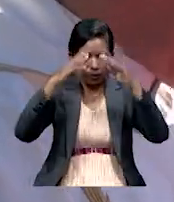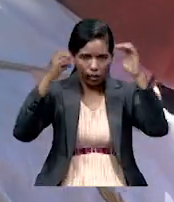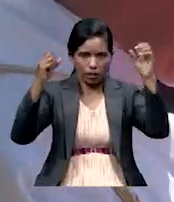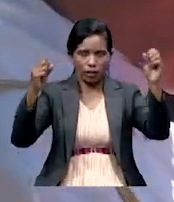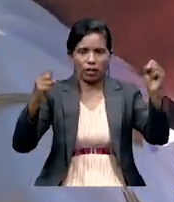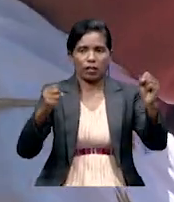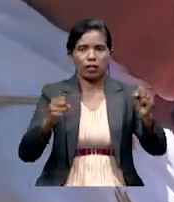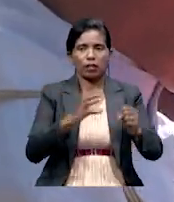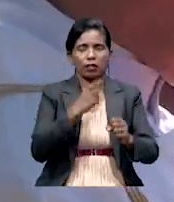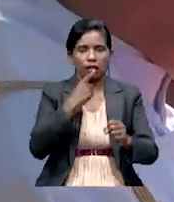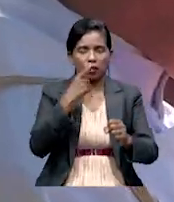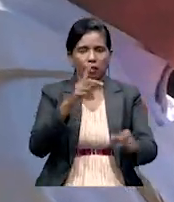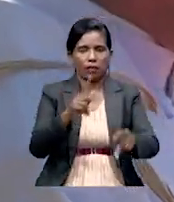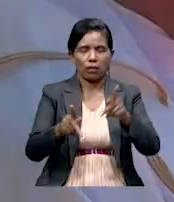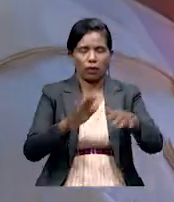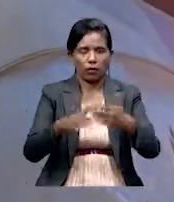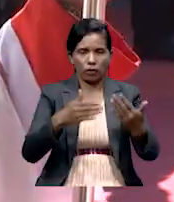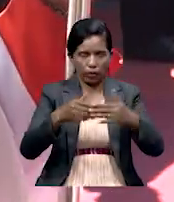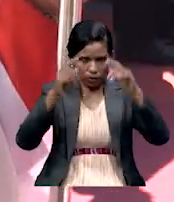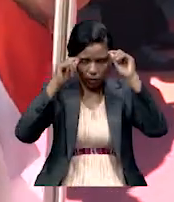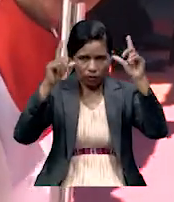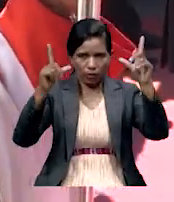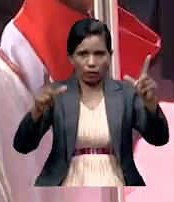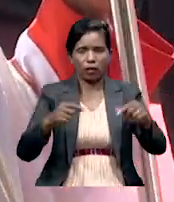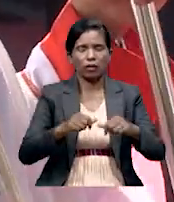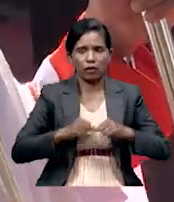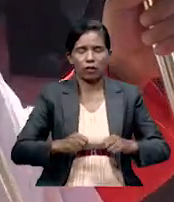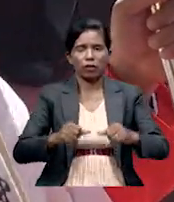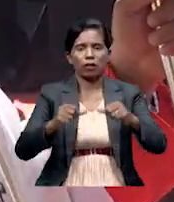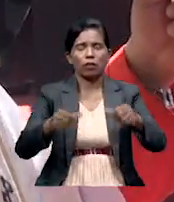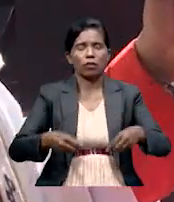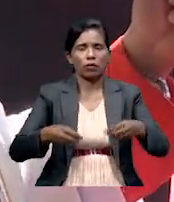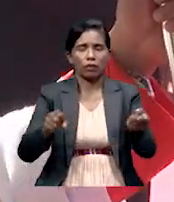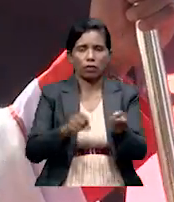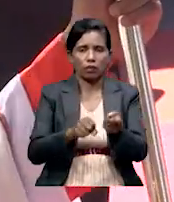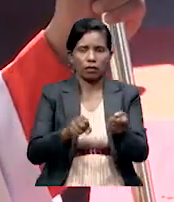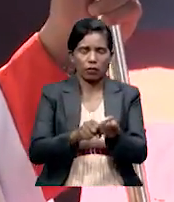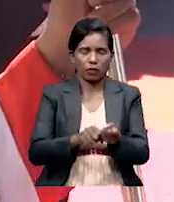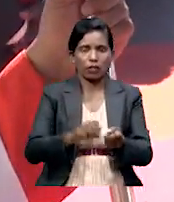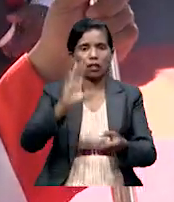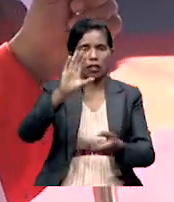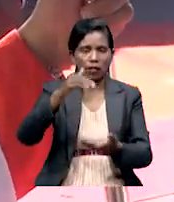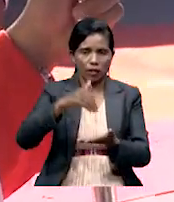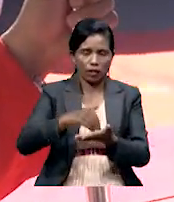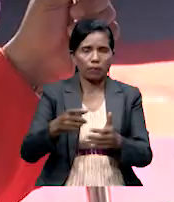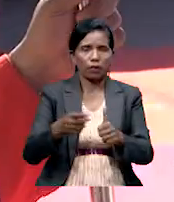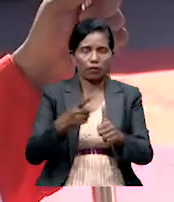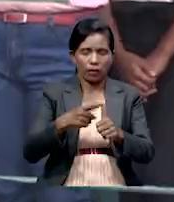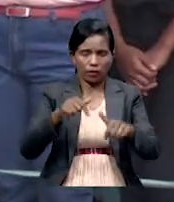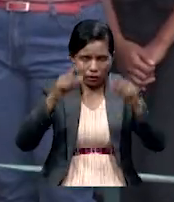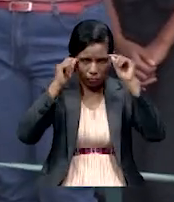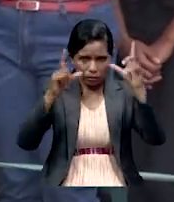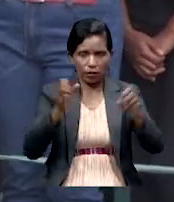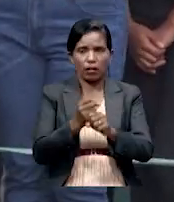Guterres Lopes apela para o povo Roto e Timor-Leste a continuar com o apoio do Cardeal da Huluk Timor-Leste, né? Bela Lauk